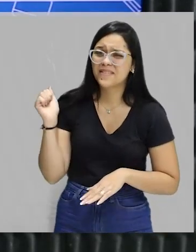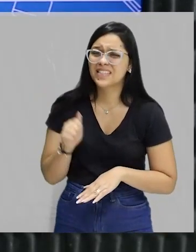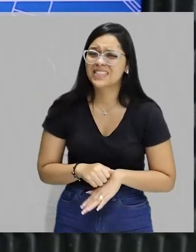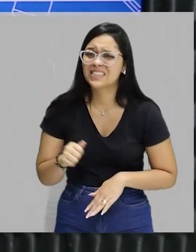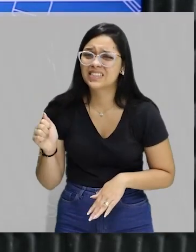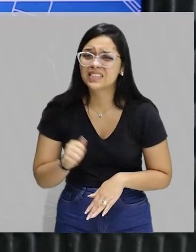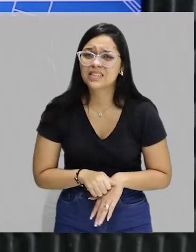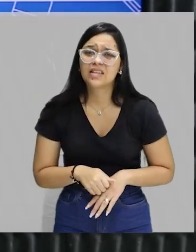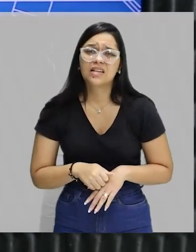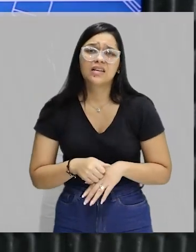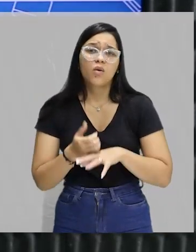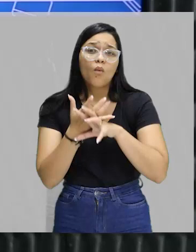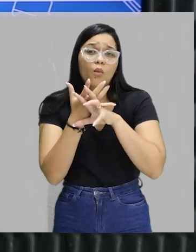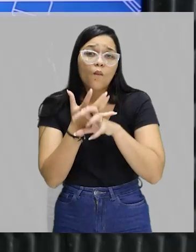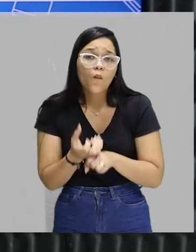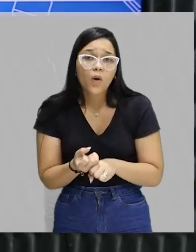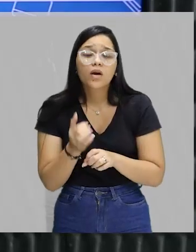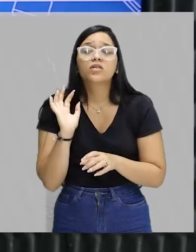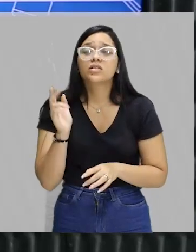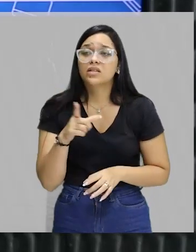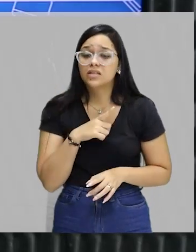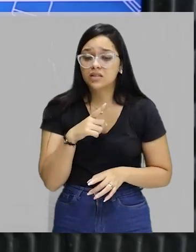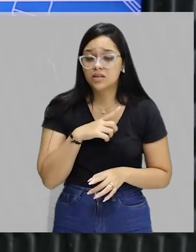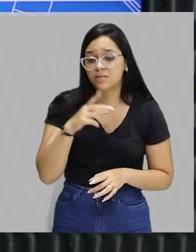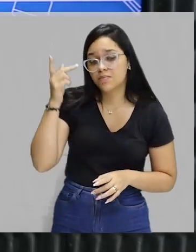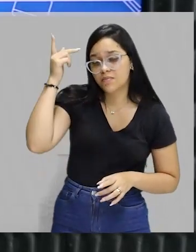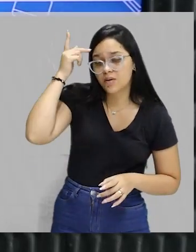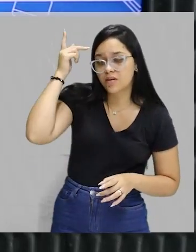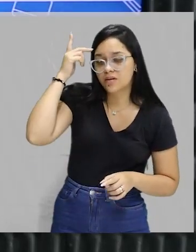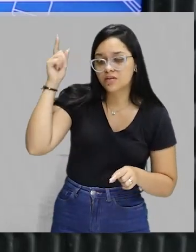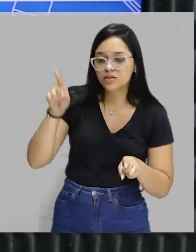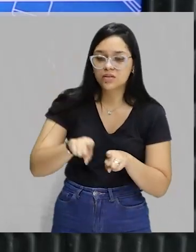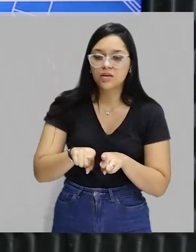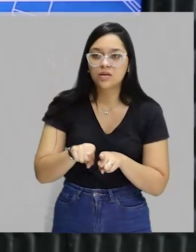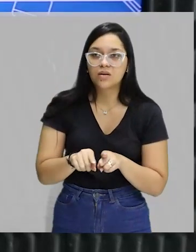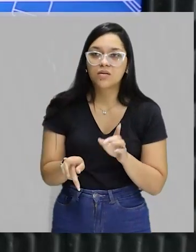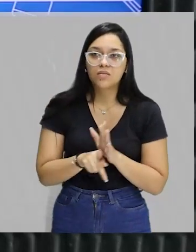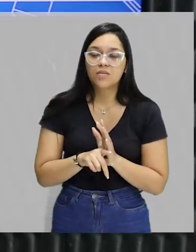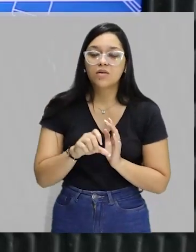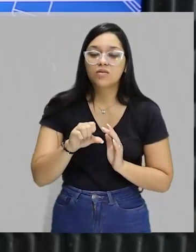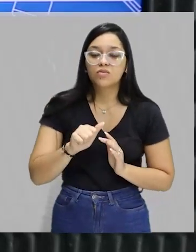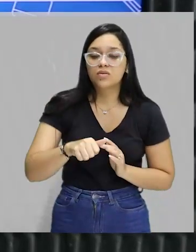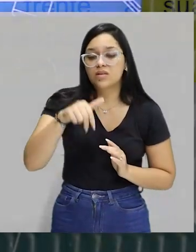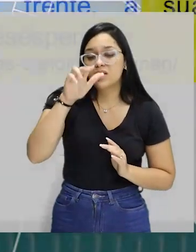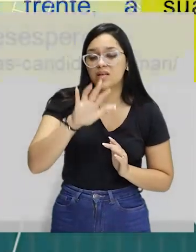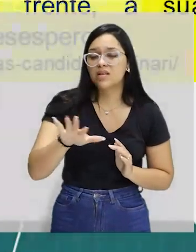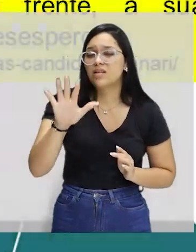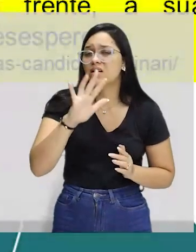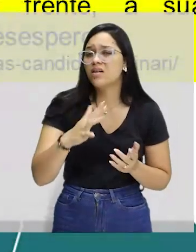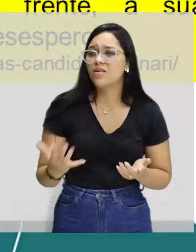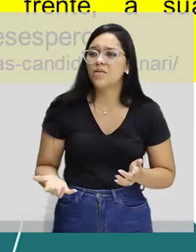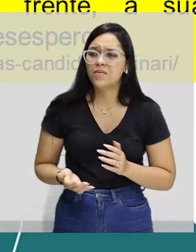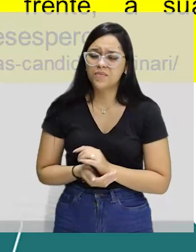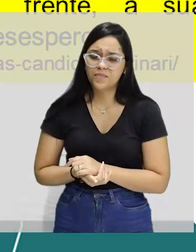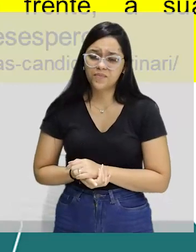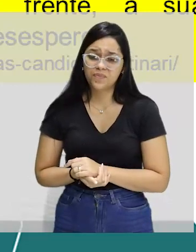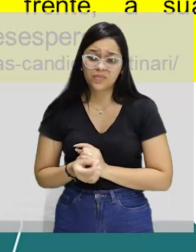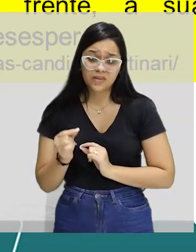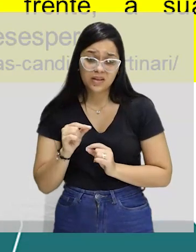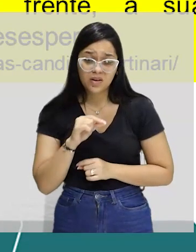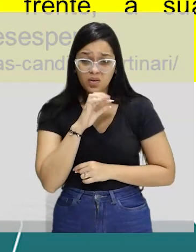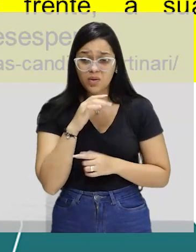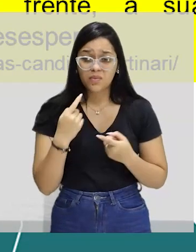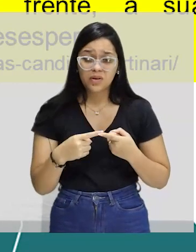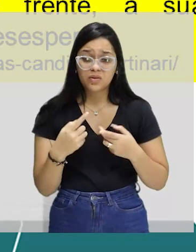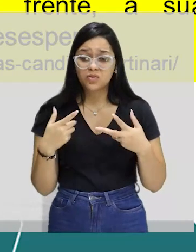seca no sertão nordestino. Isto é uma visão paulista do sertão nordestino, né? O que pesa mais é porque